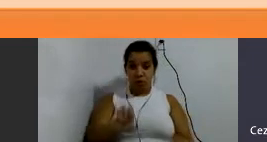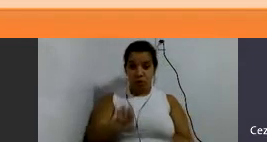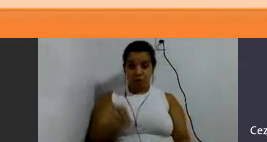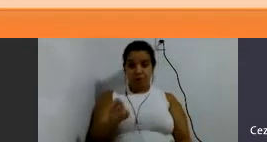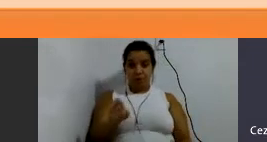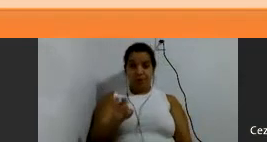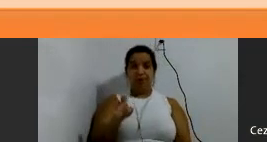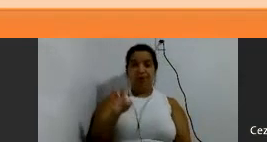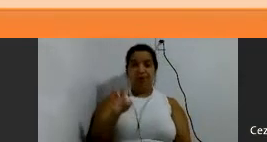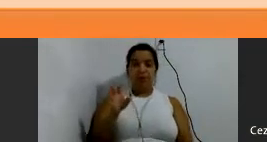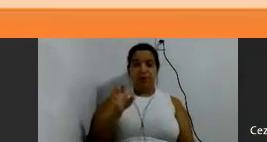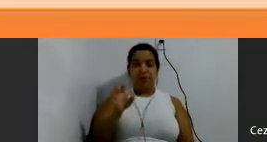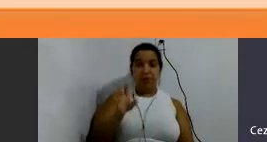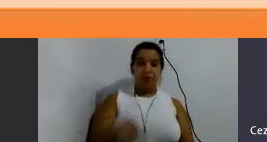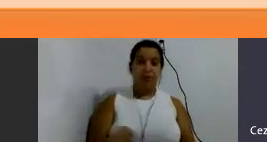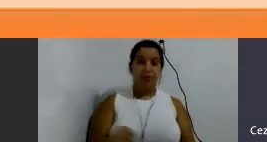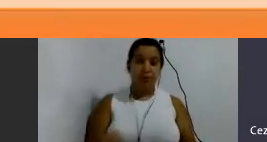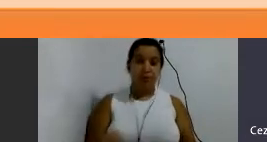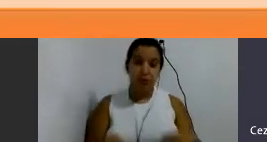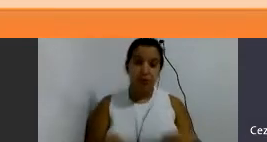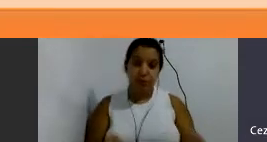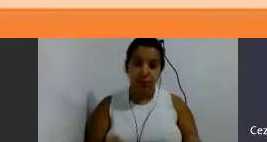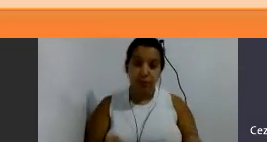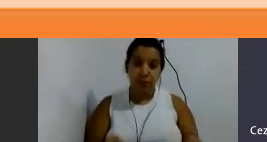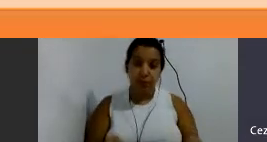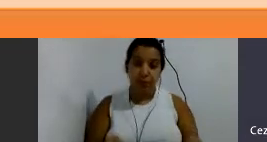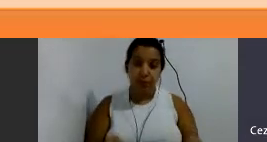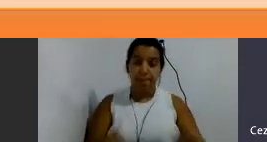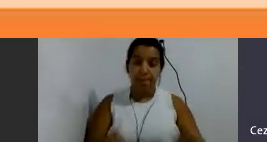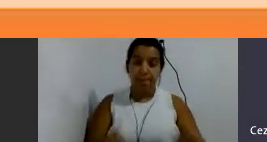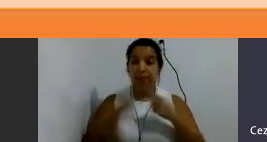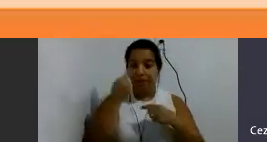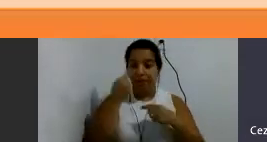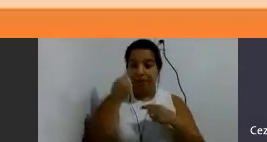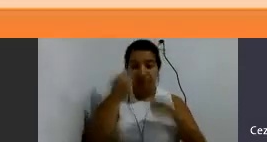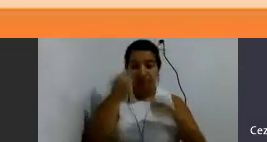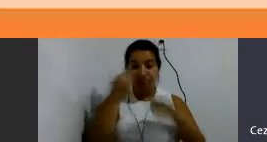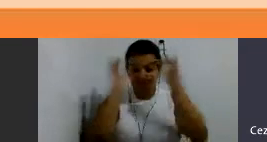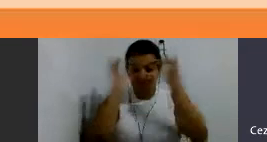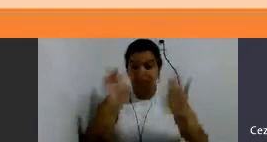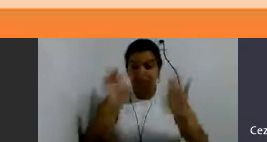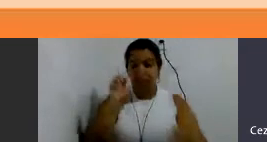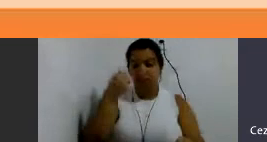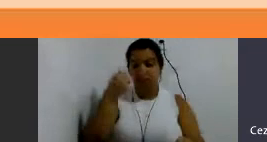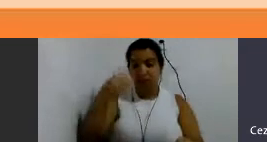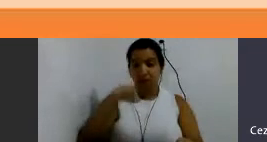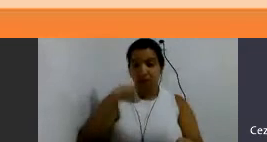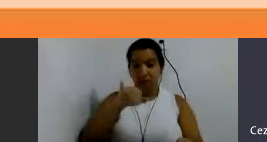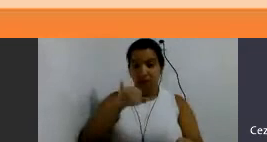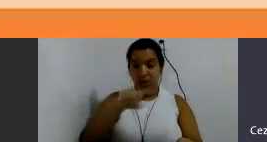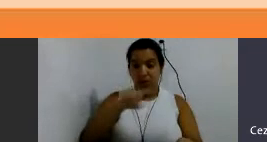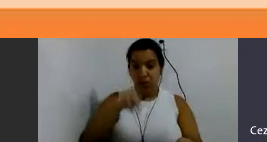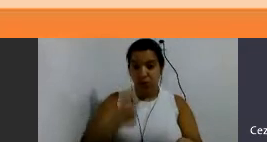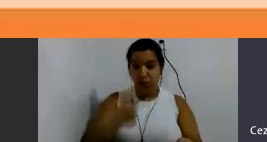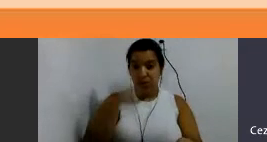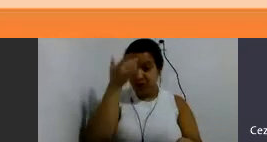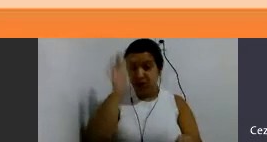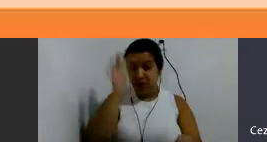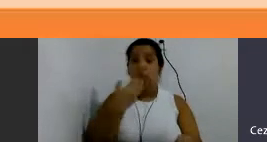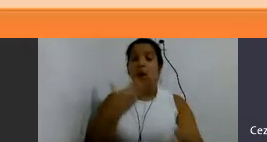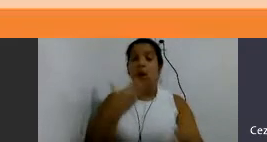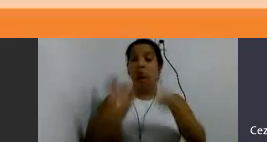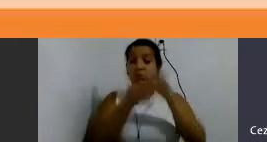esse aqui. Mas quando eu vi o esquizonte, eu não sabia o que era um esquizonte. Falei, gente, eu não sei que estrutura